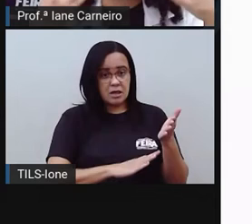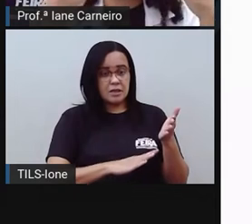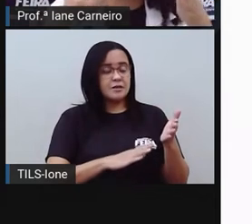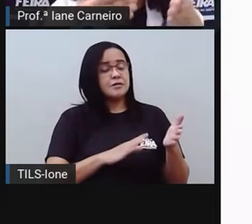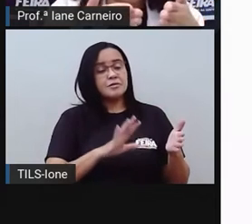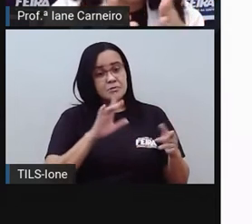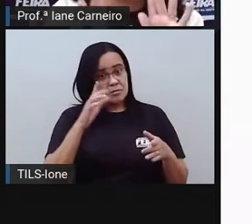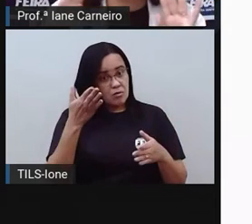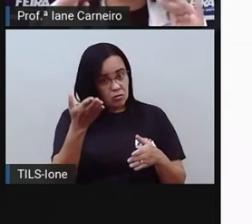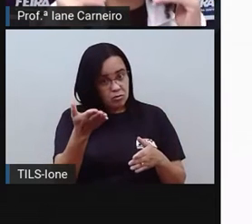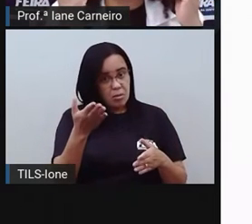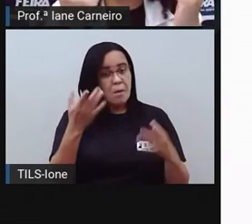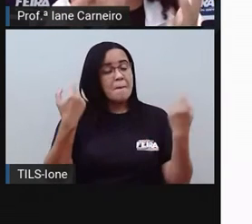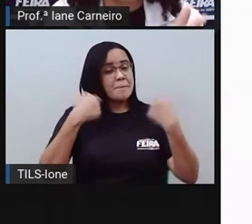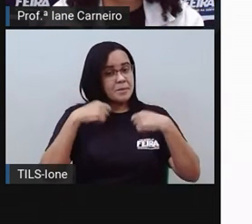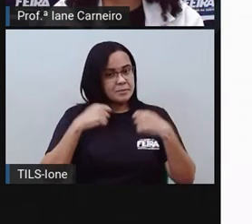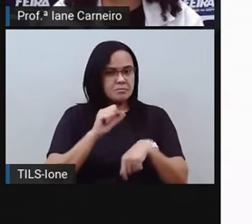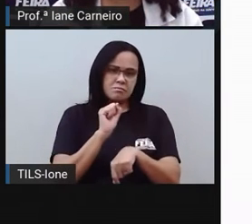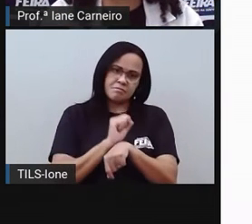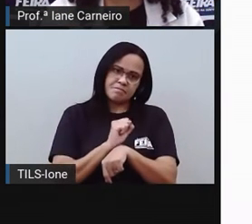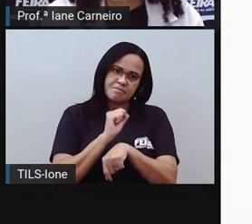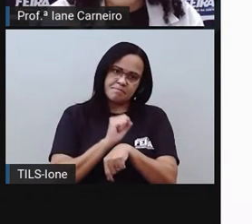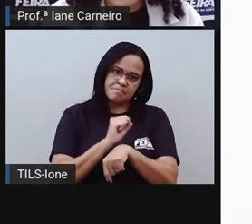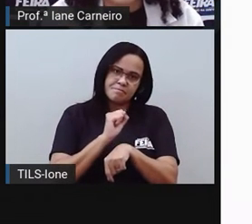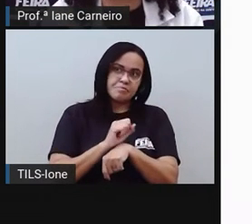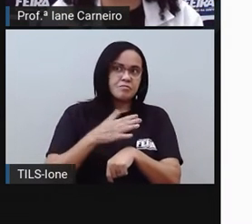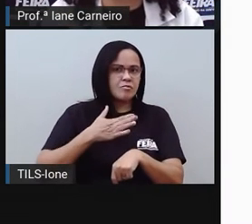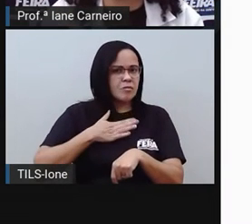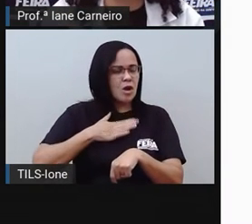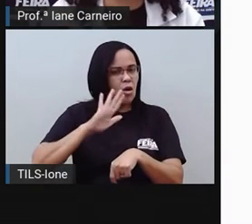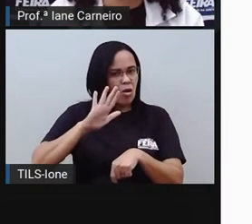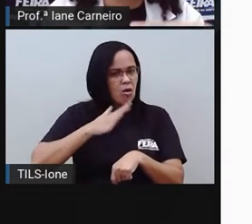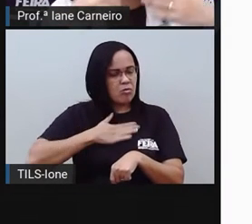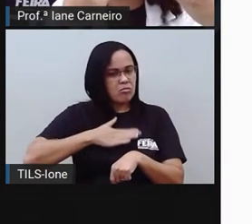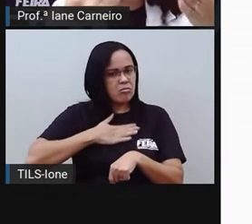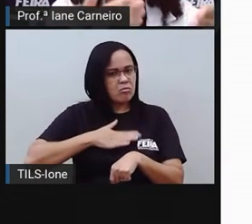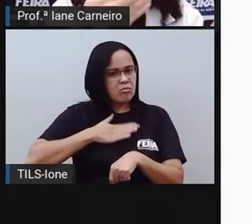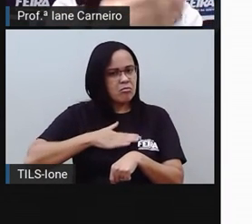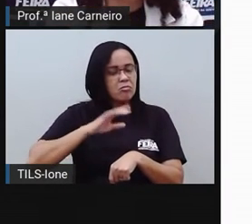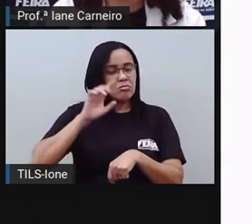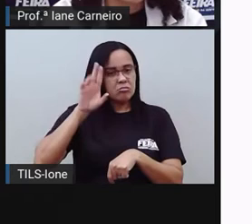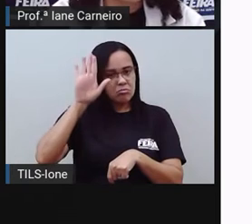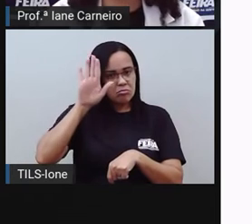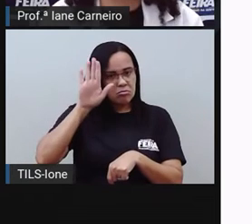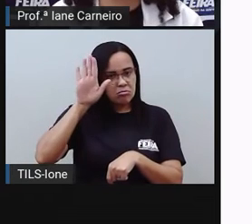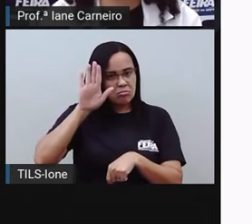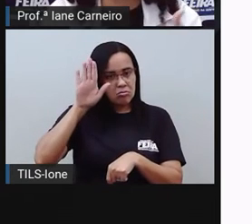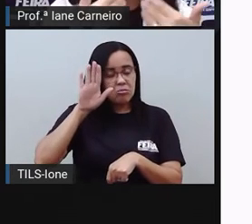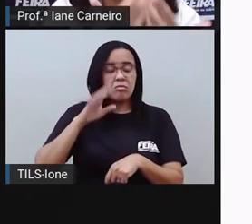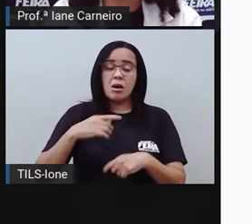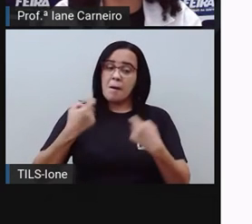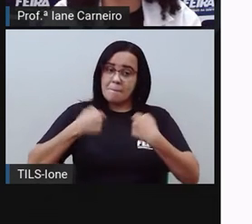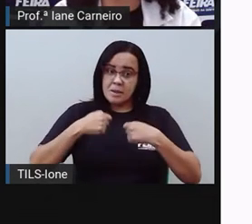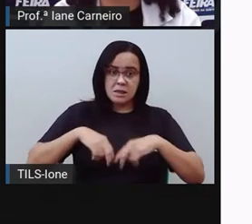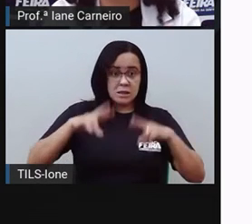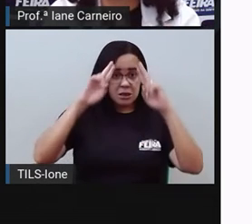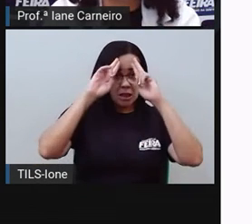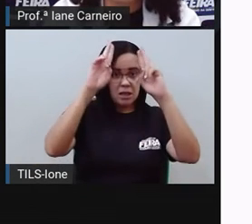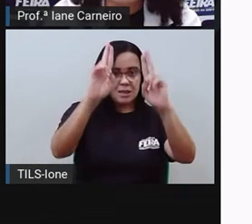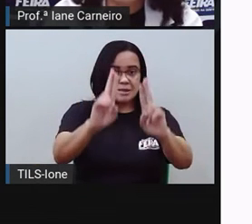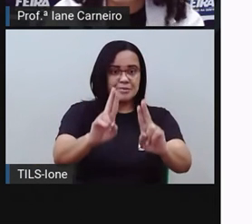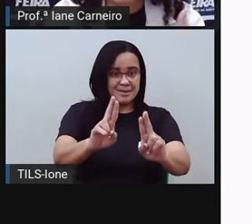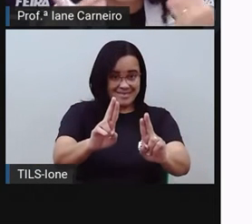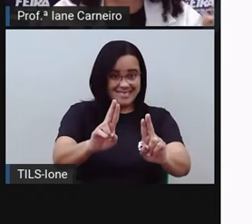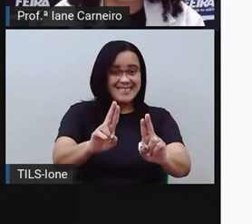Então, se você chegou, tem algum coleguinha na sua frente, espera, né? Respeita a vez do outro. O outro chegou antes de você, então